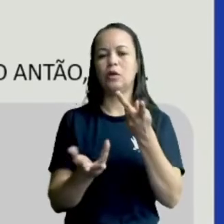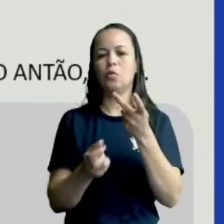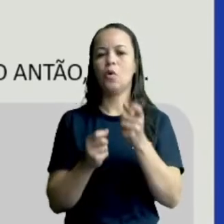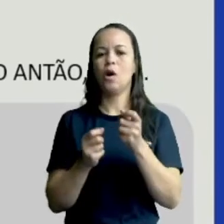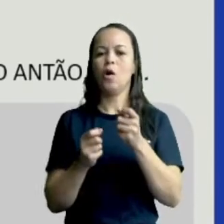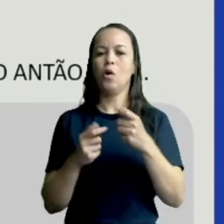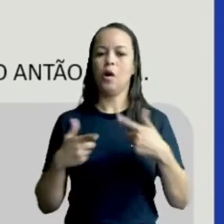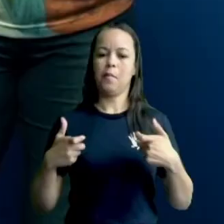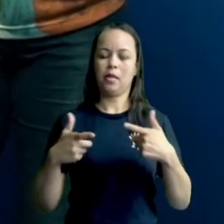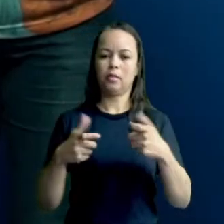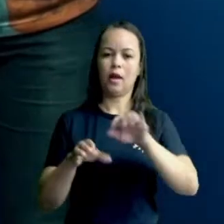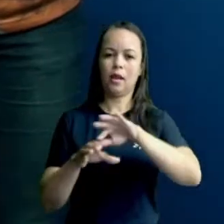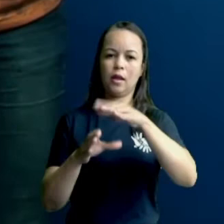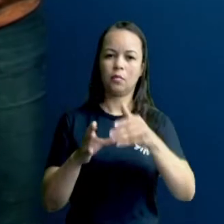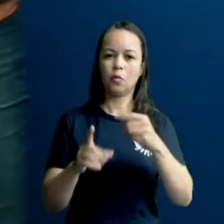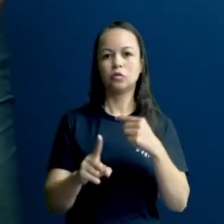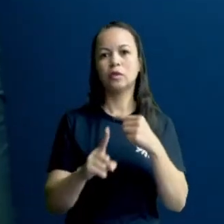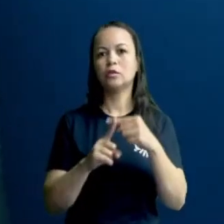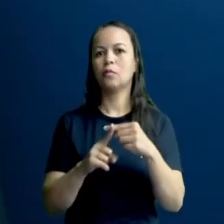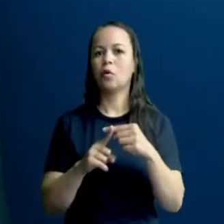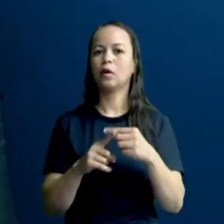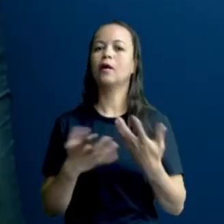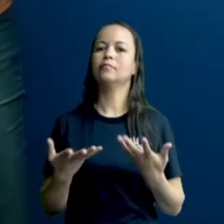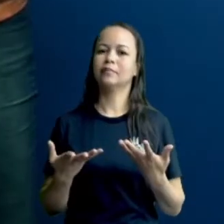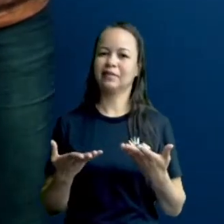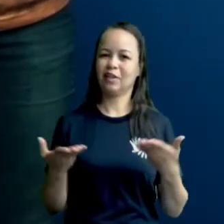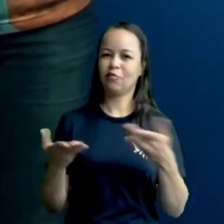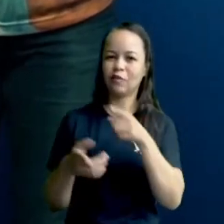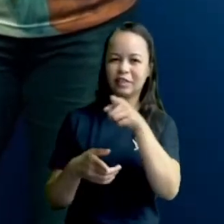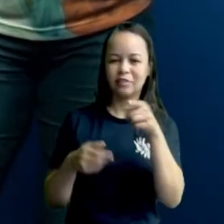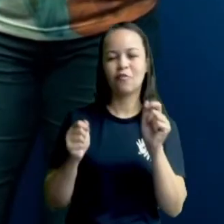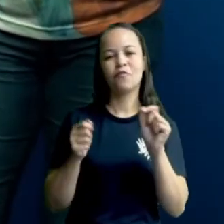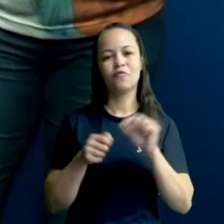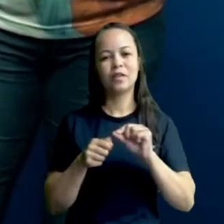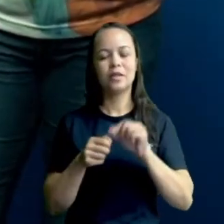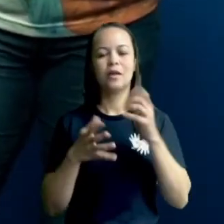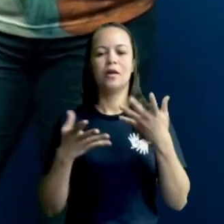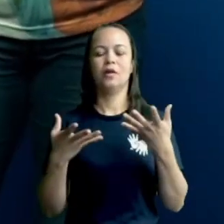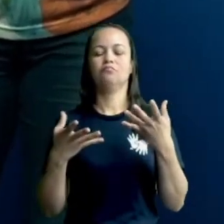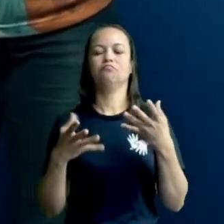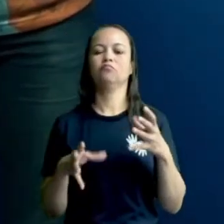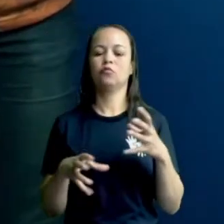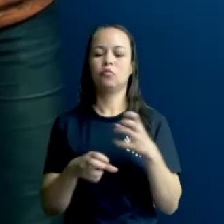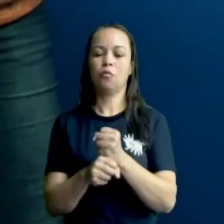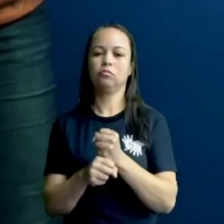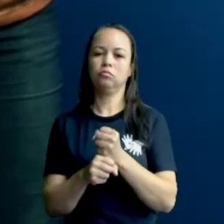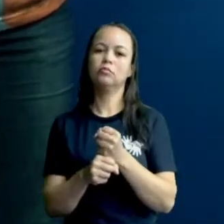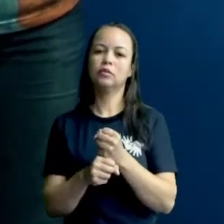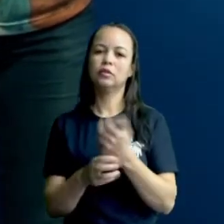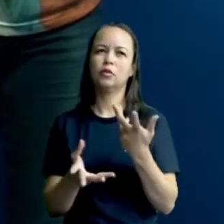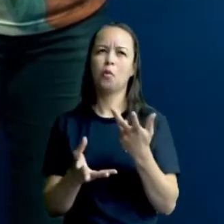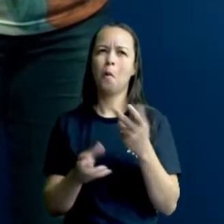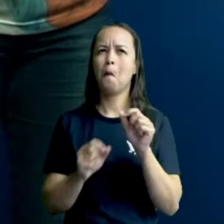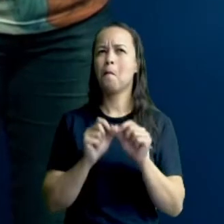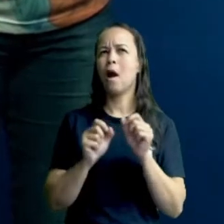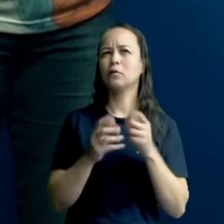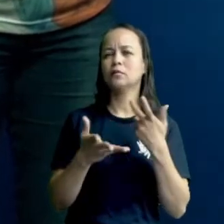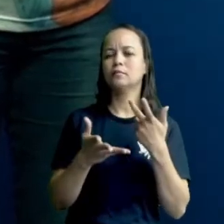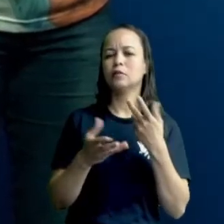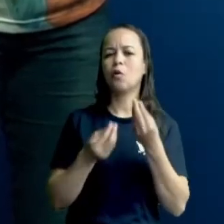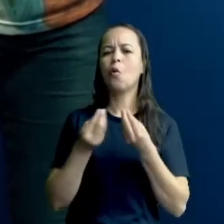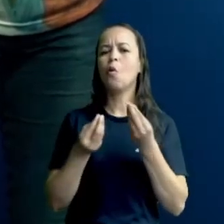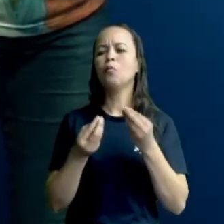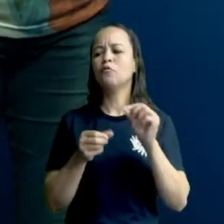século. Opa! Então, aí a gente vai fazer um cálculozinho, mas para a gente entender esse cálculo aí que eu quero saber, em